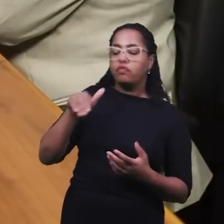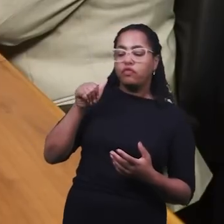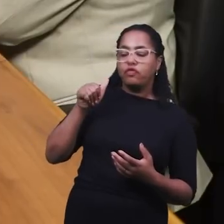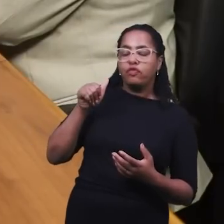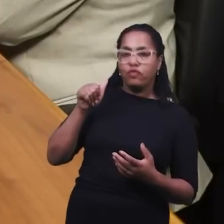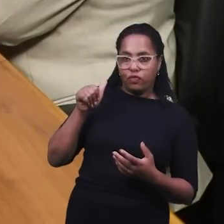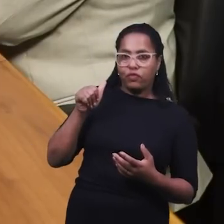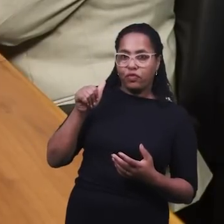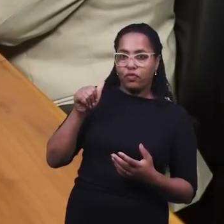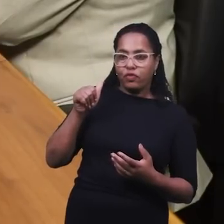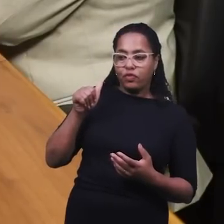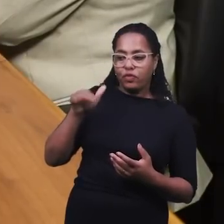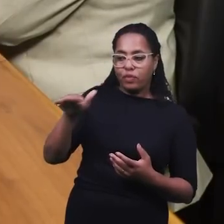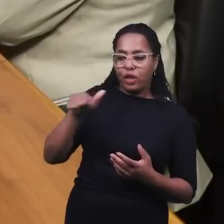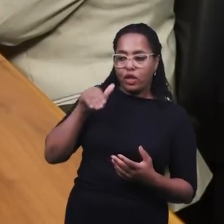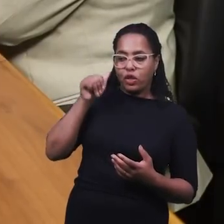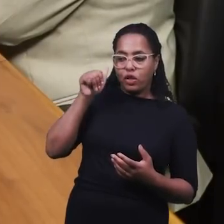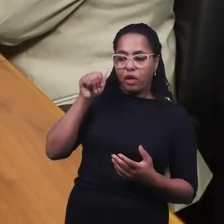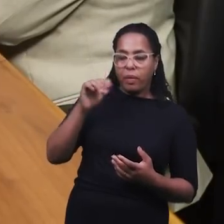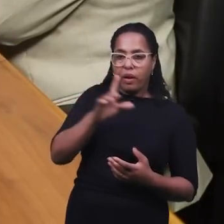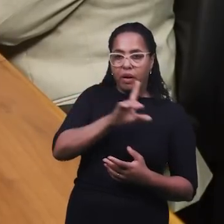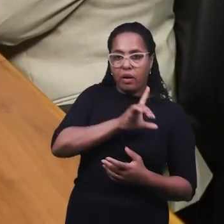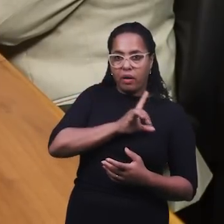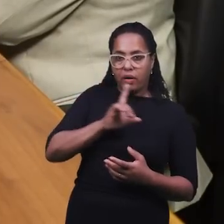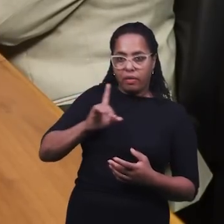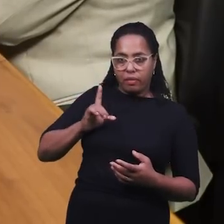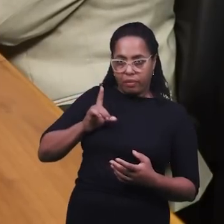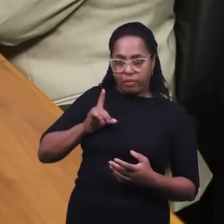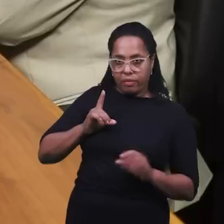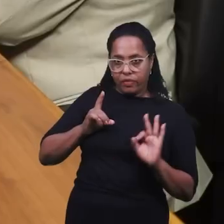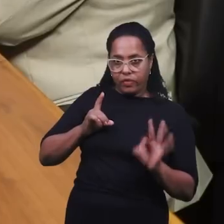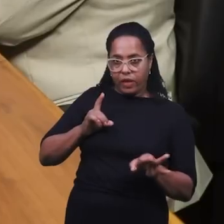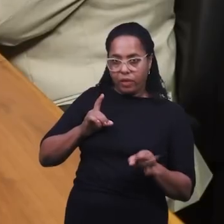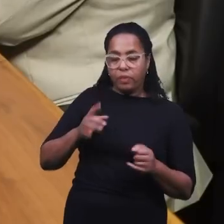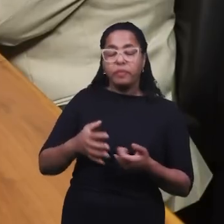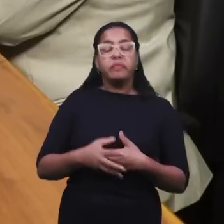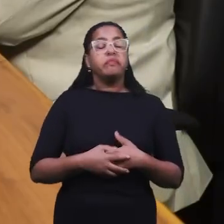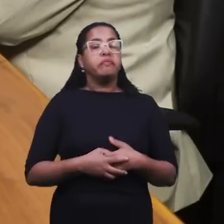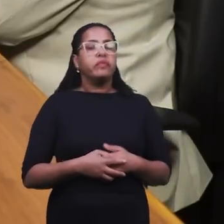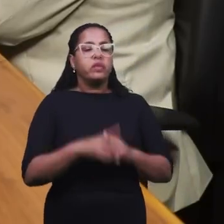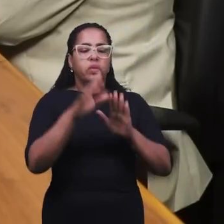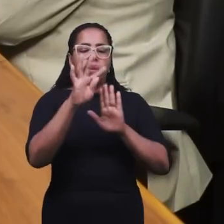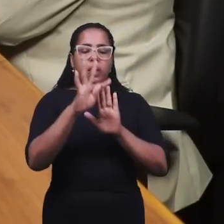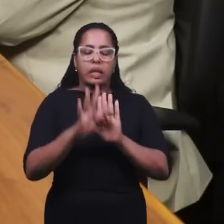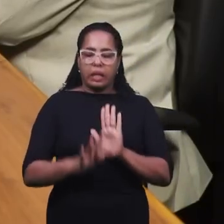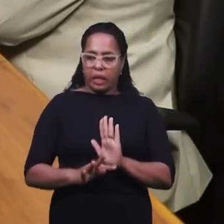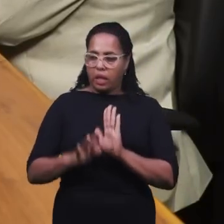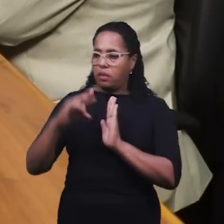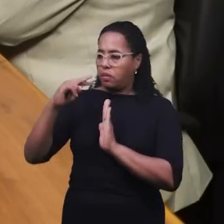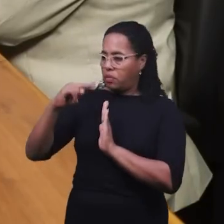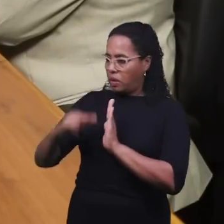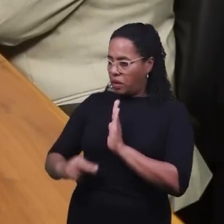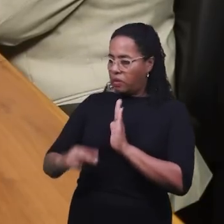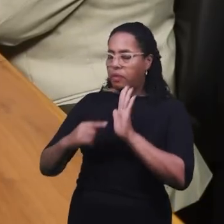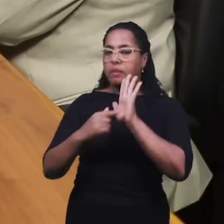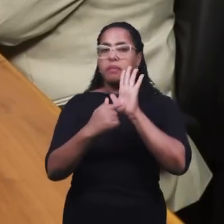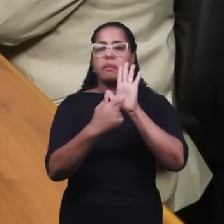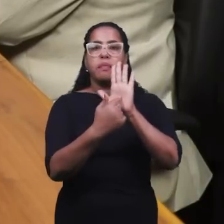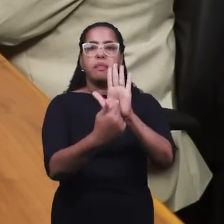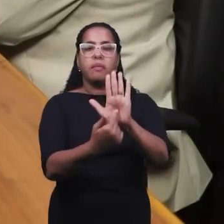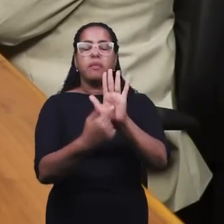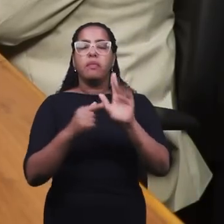Uma é aquilo que nós vemos dele, né? Sabedoria, os dons e tudo mais, e depois nós consultamos ao Senhor. Essa é a nossa experiência